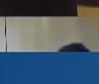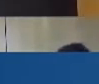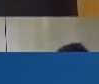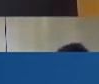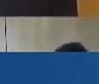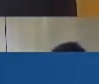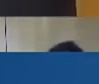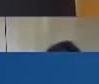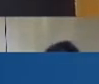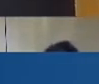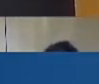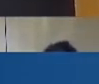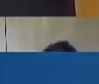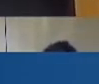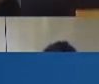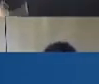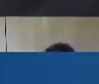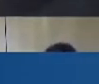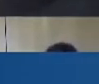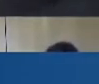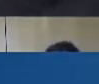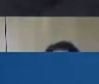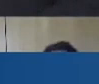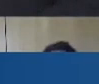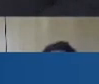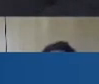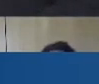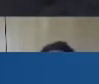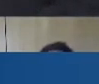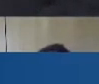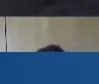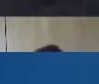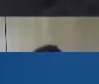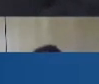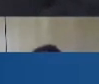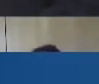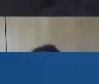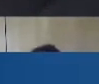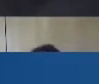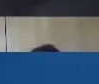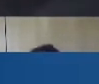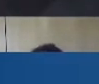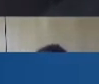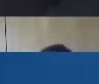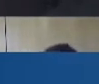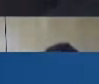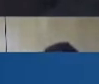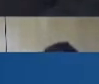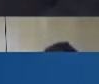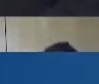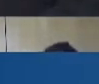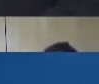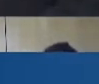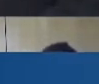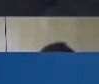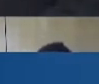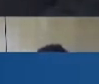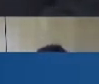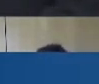o Elcio Queiroz. O senhor Elcio Queiroz fez uma delação premiada, essa